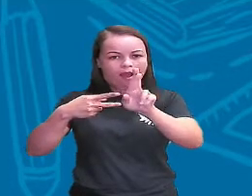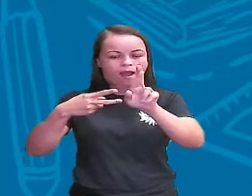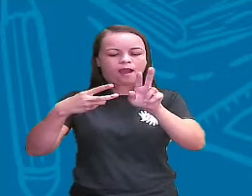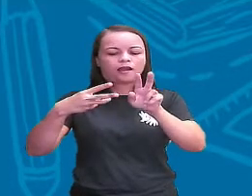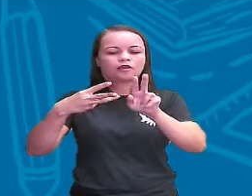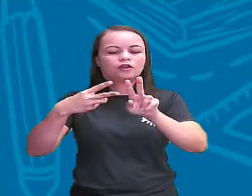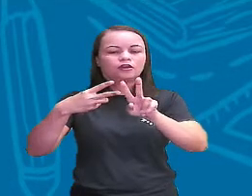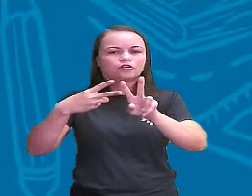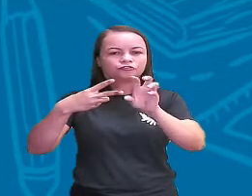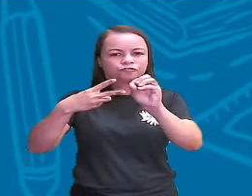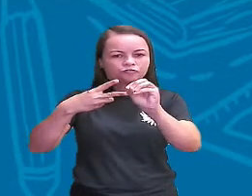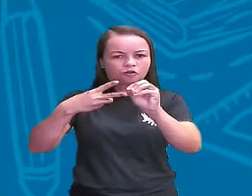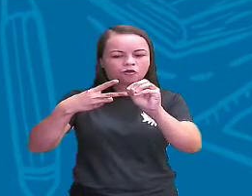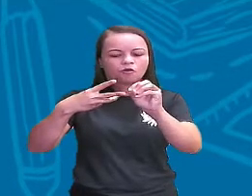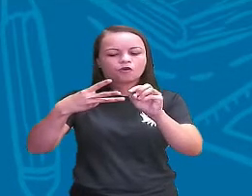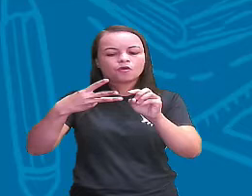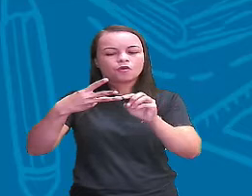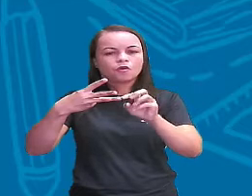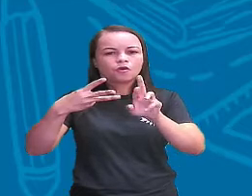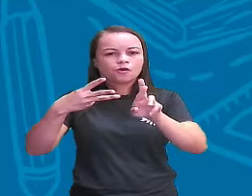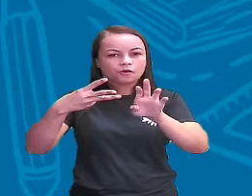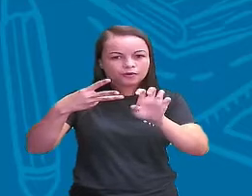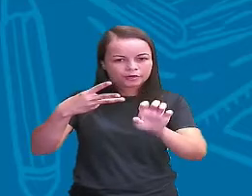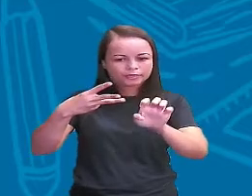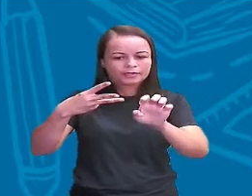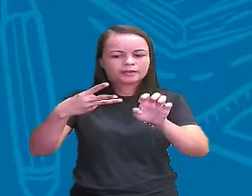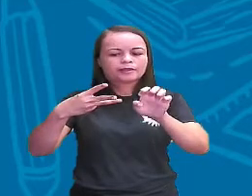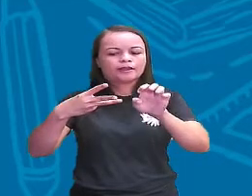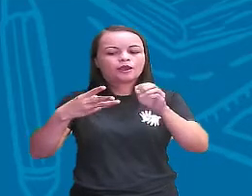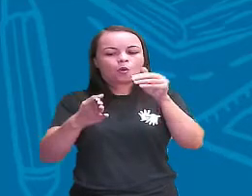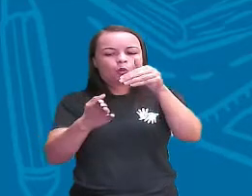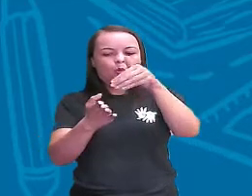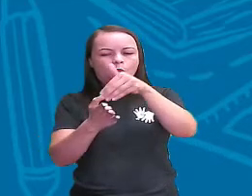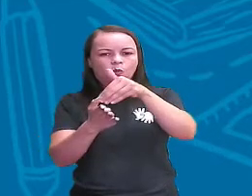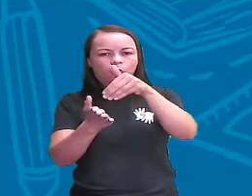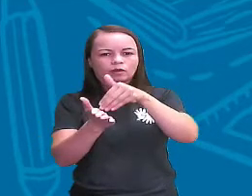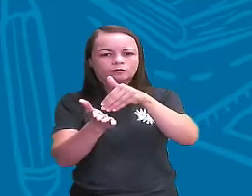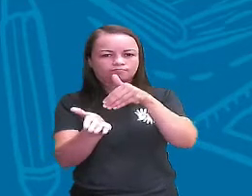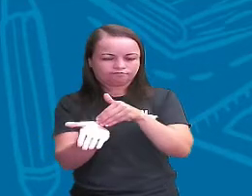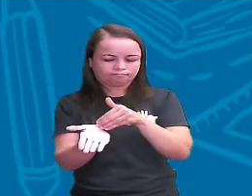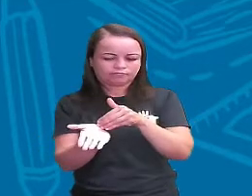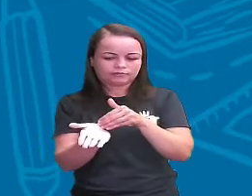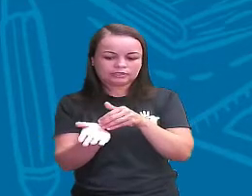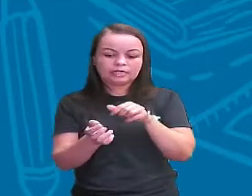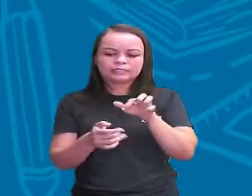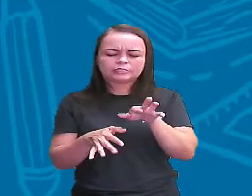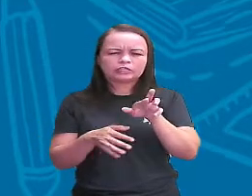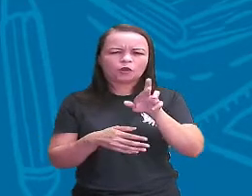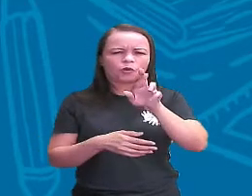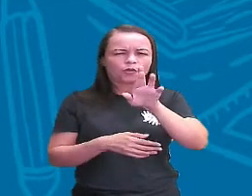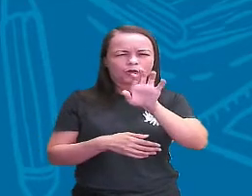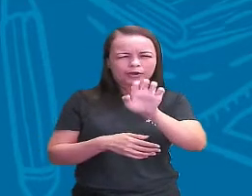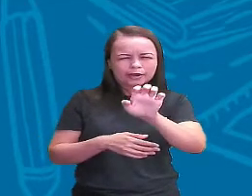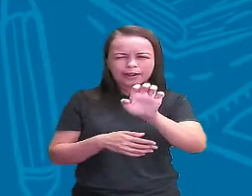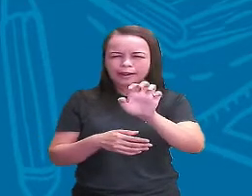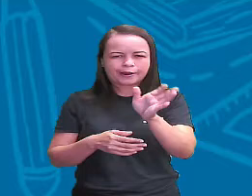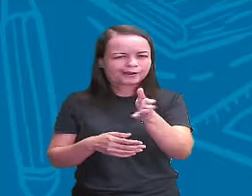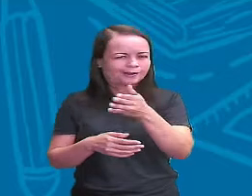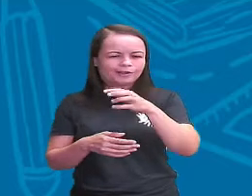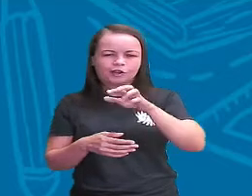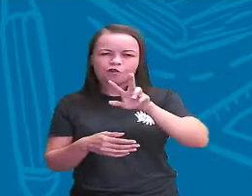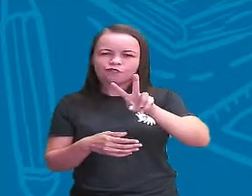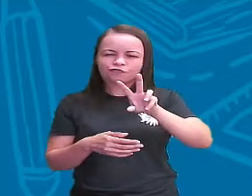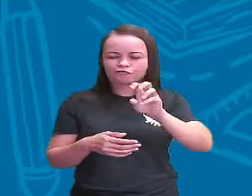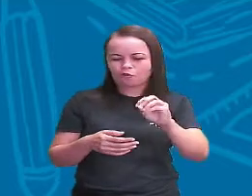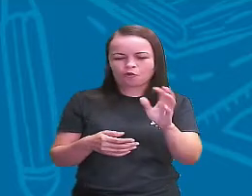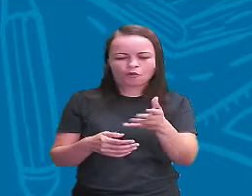vó é a penúltima e o ré é a última. Se não é o ré, se não é o vó, é o ar,